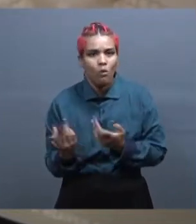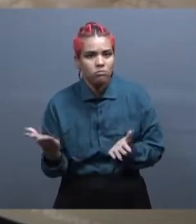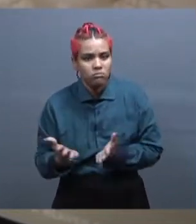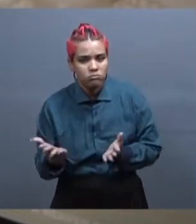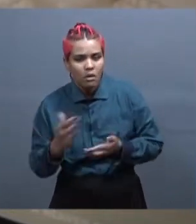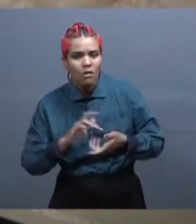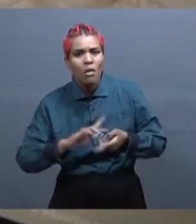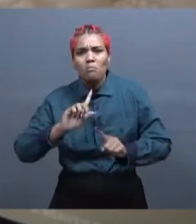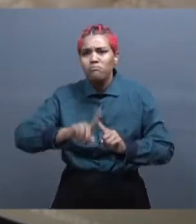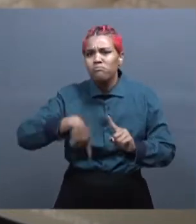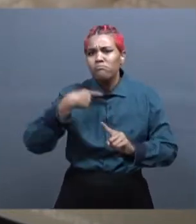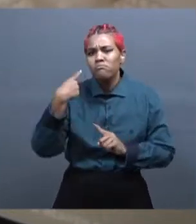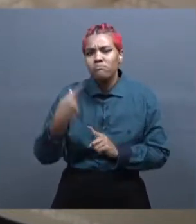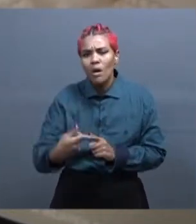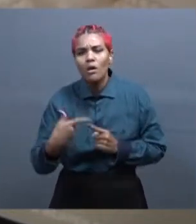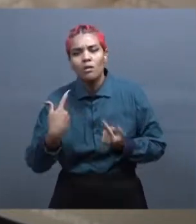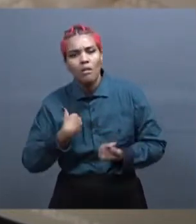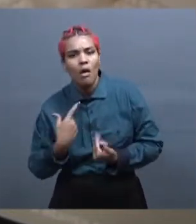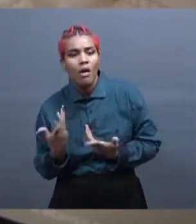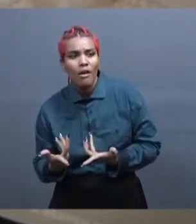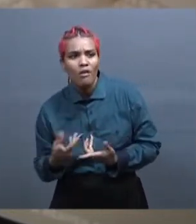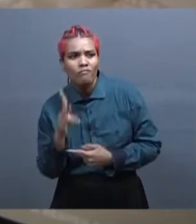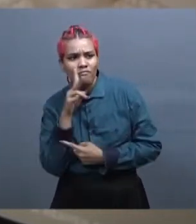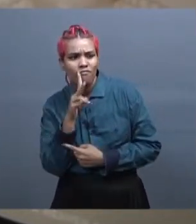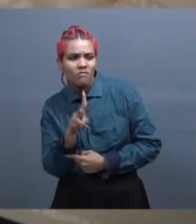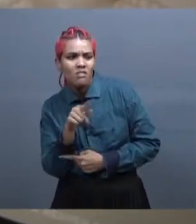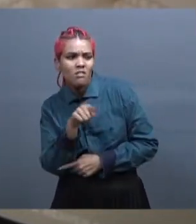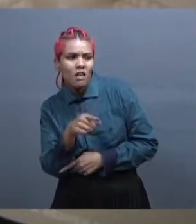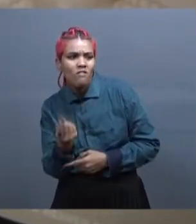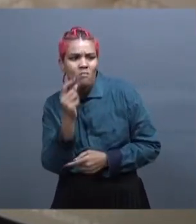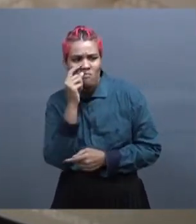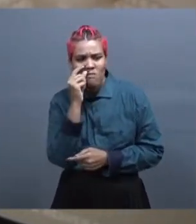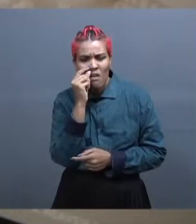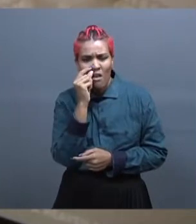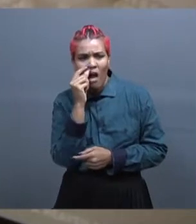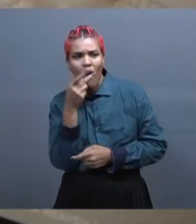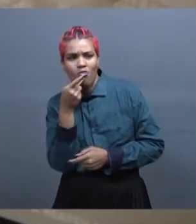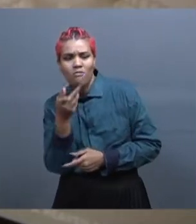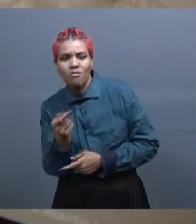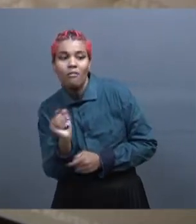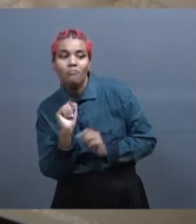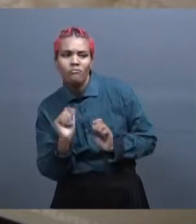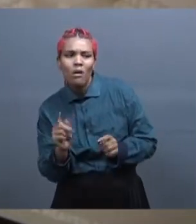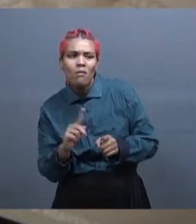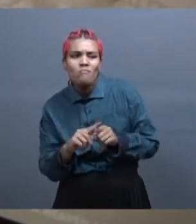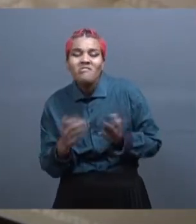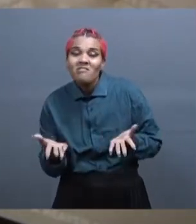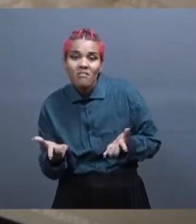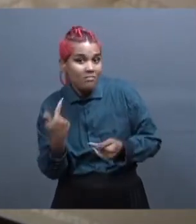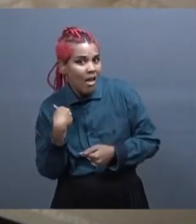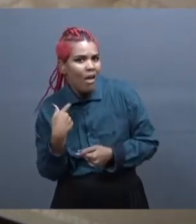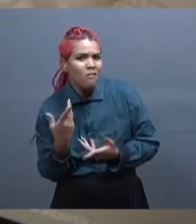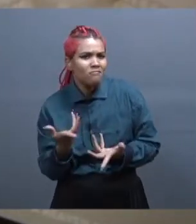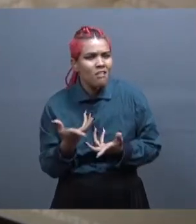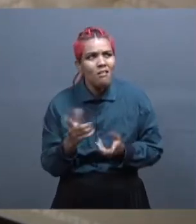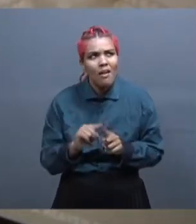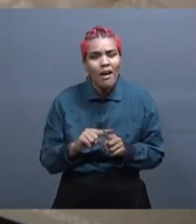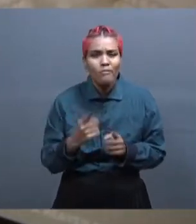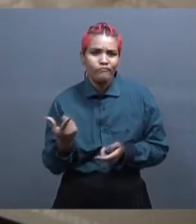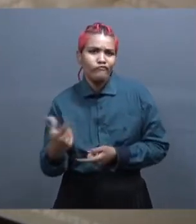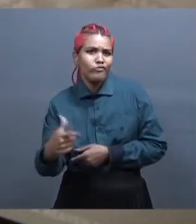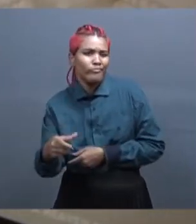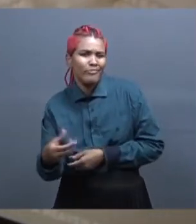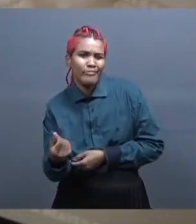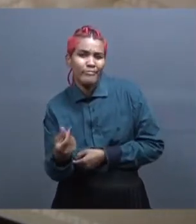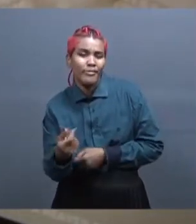um tempo surgiu a moda do país o nariz e eu falei porque não né não tinha dinheiro não queria